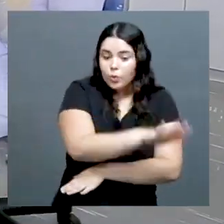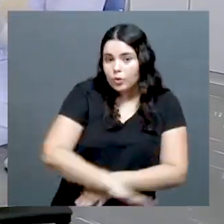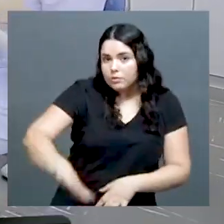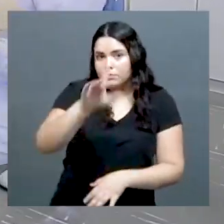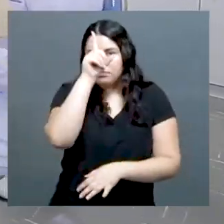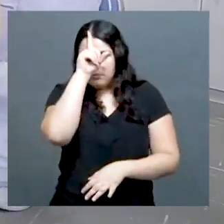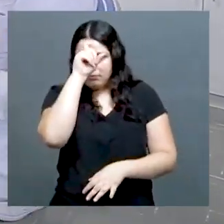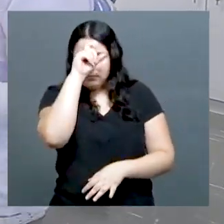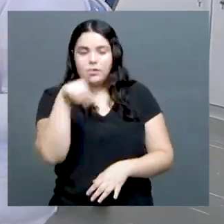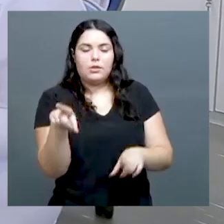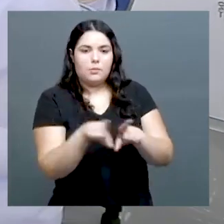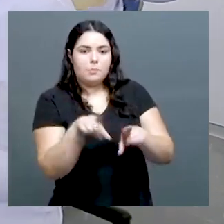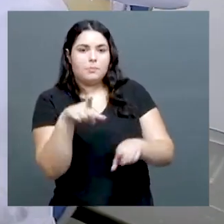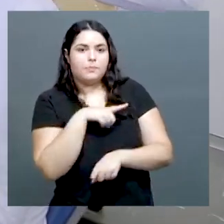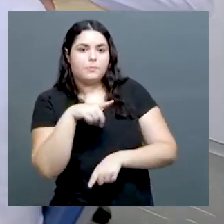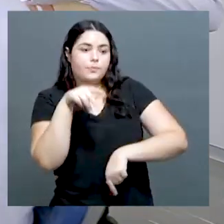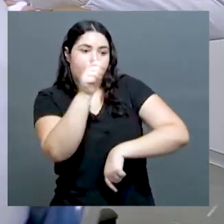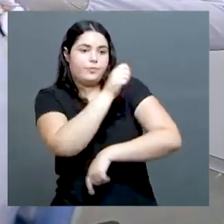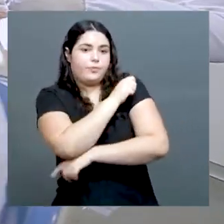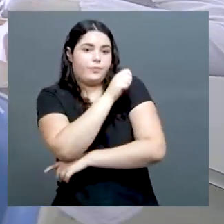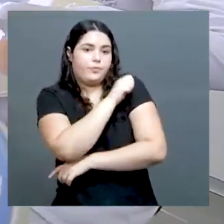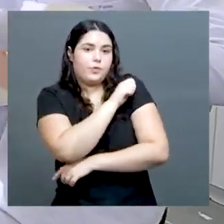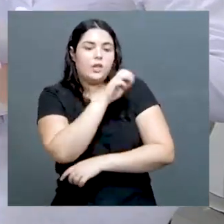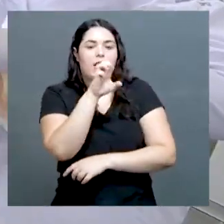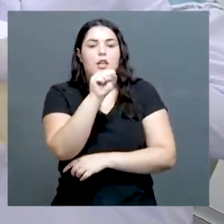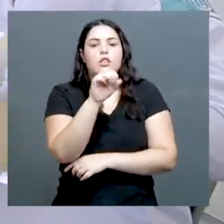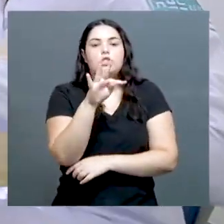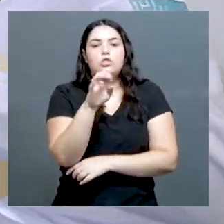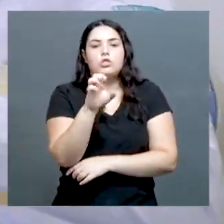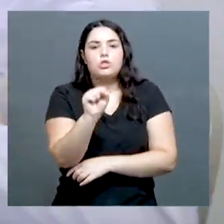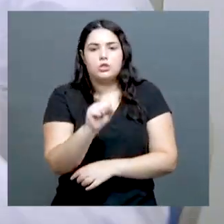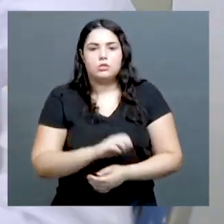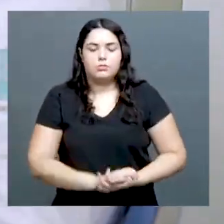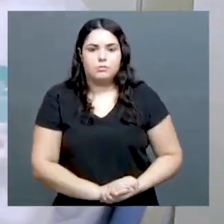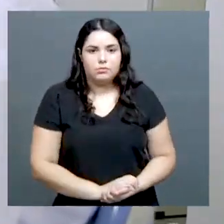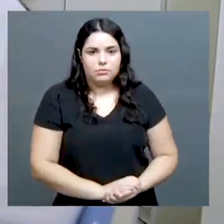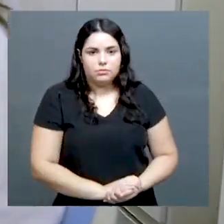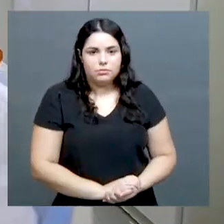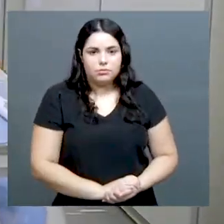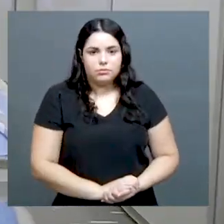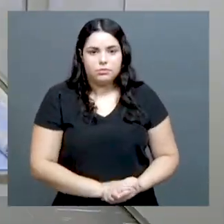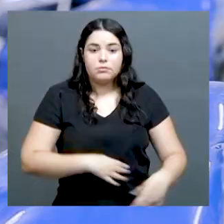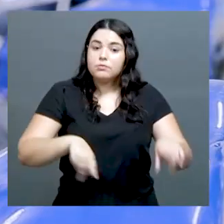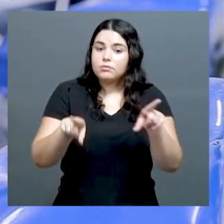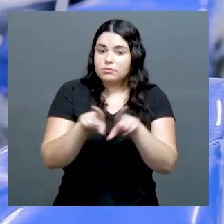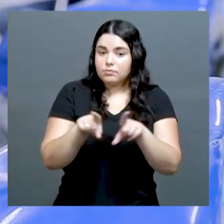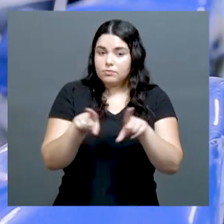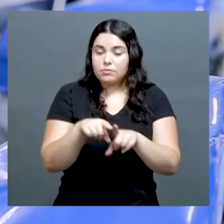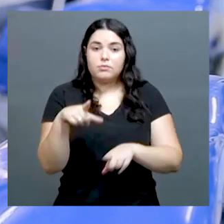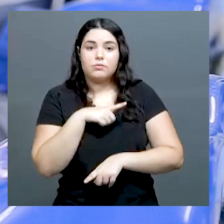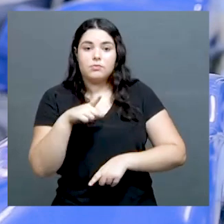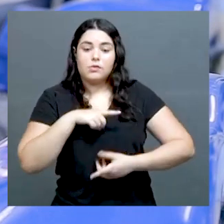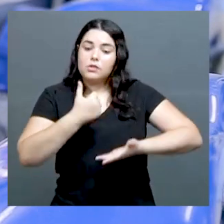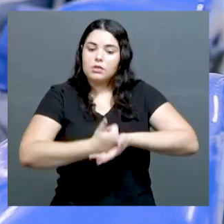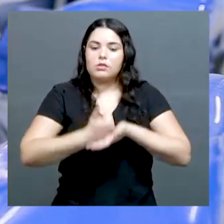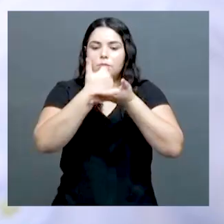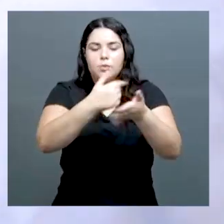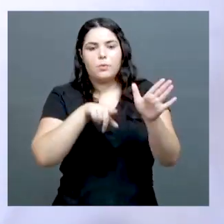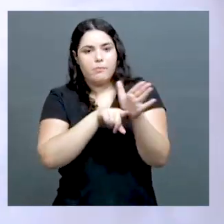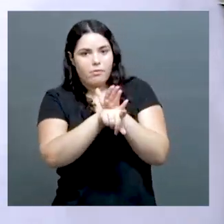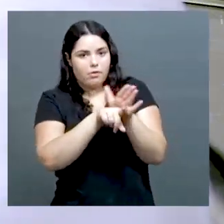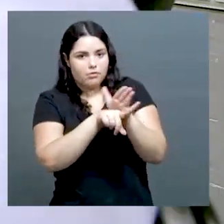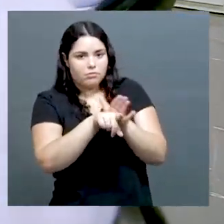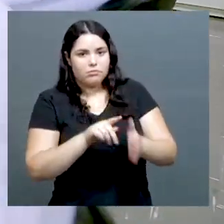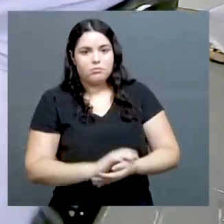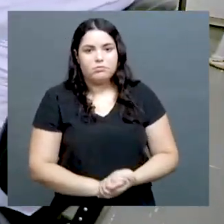No espaço do hospital também estão presentes os alunos da Escola Técnica de Saúde, a Estes, além de também oferecer suporte